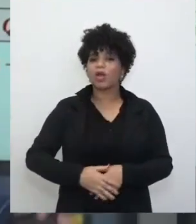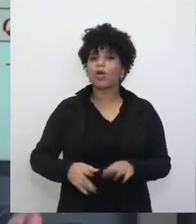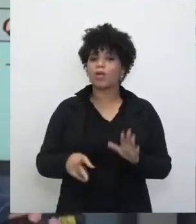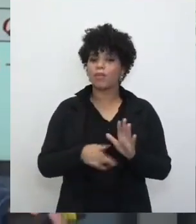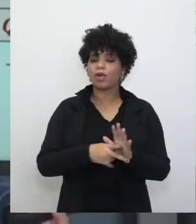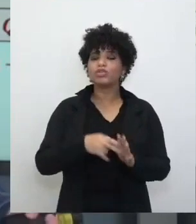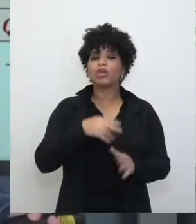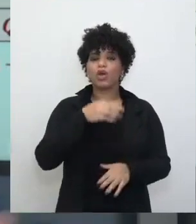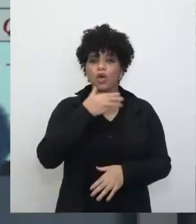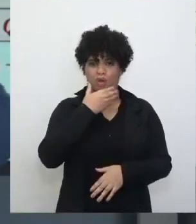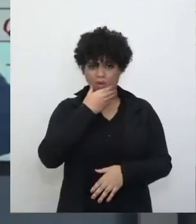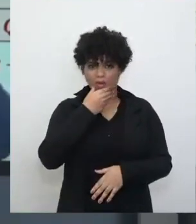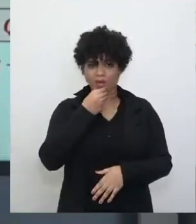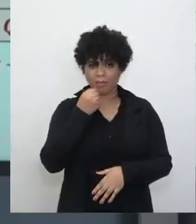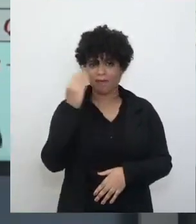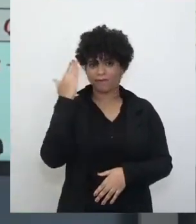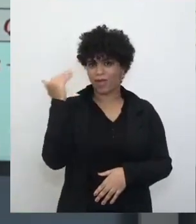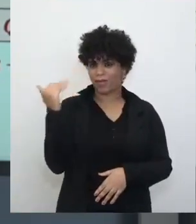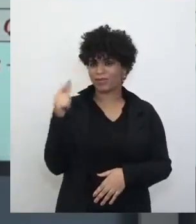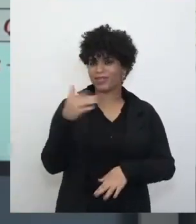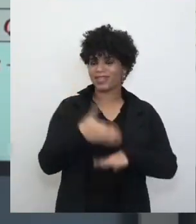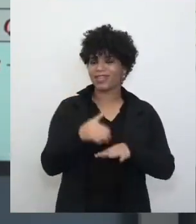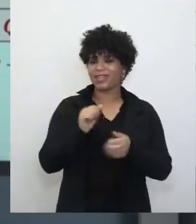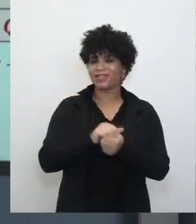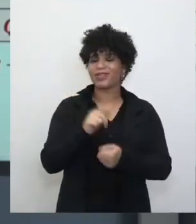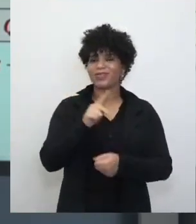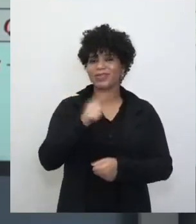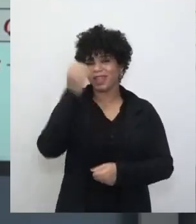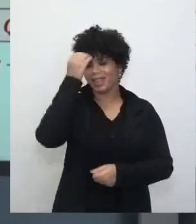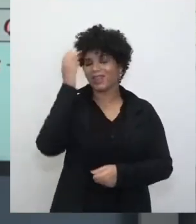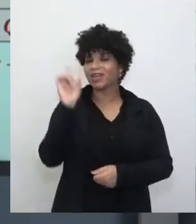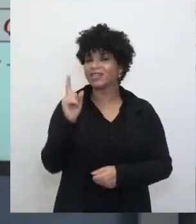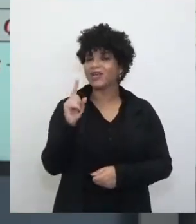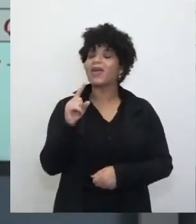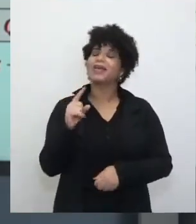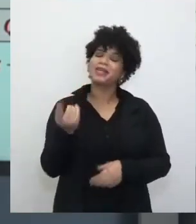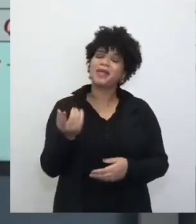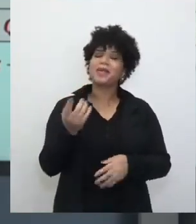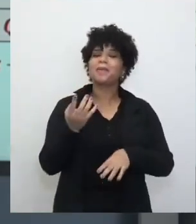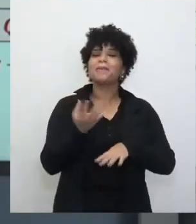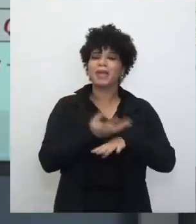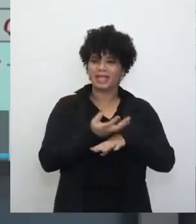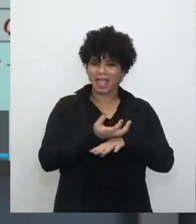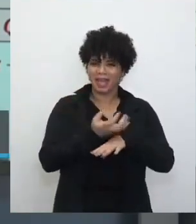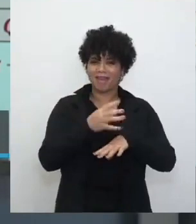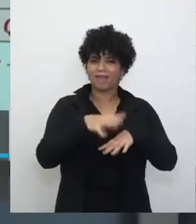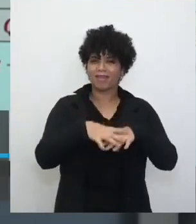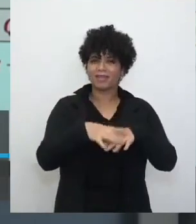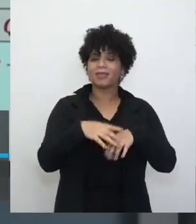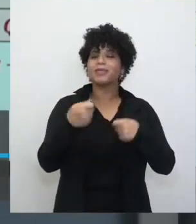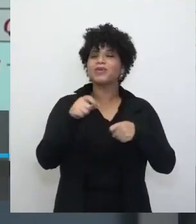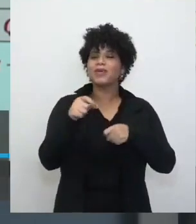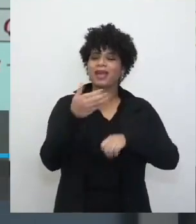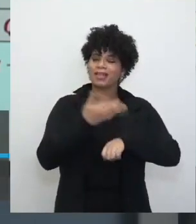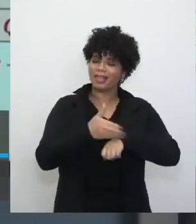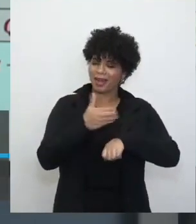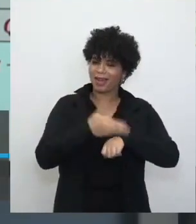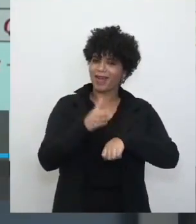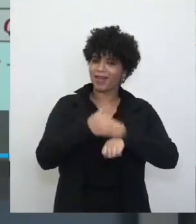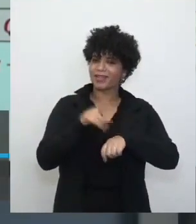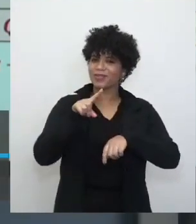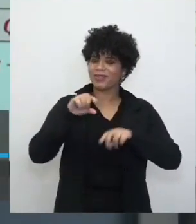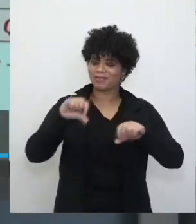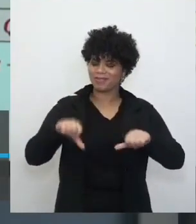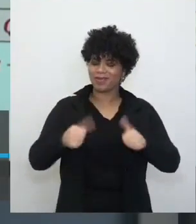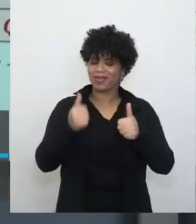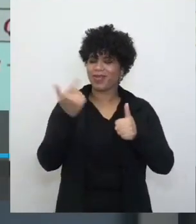de Brio-Ruffini, tá bom? Treine aí com o professor, não esqueça que matemática é prática, quanto mais você faz, melhor você fica, certo?